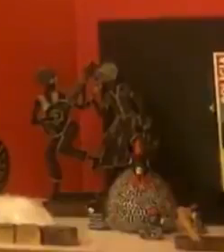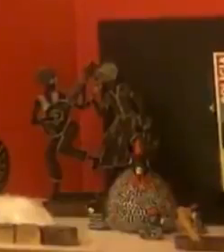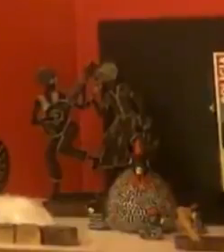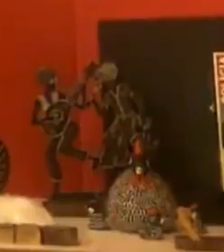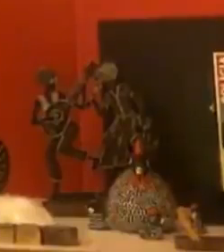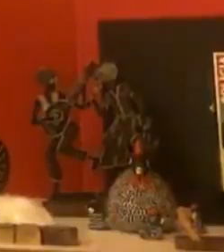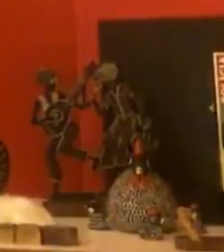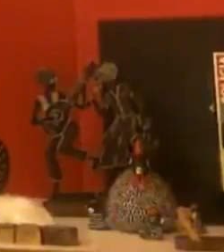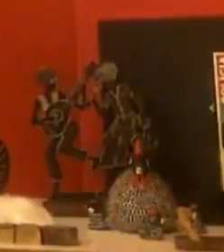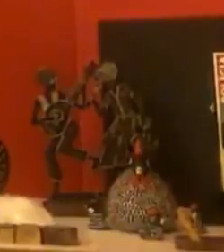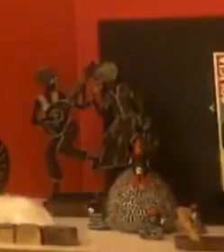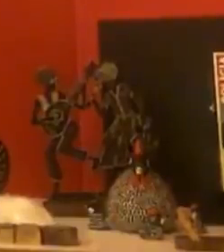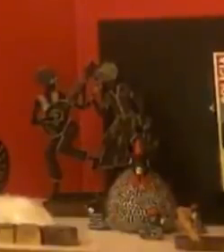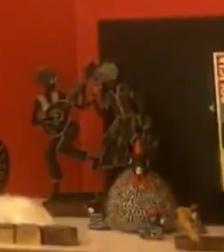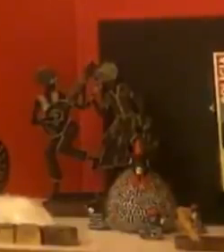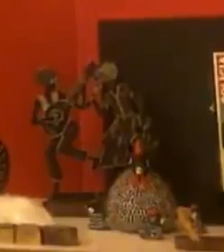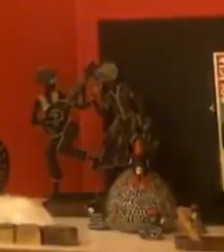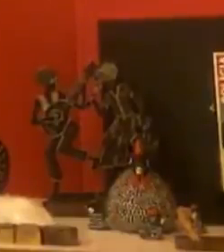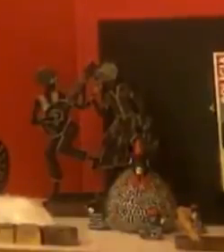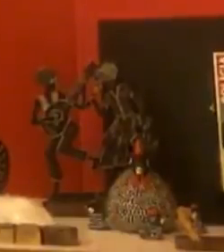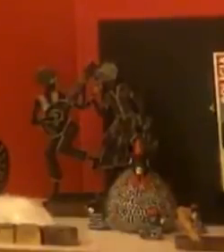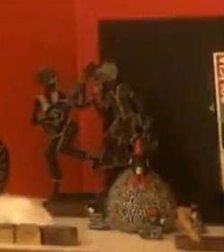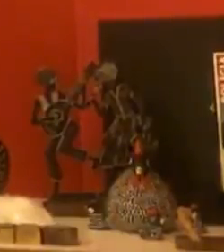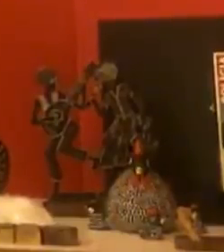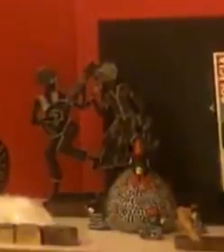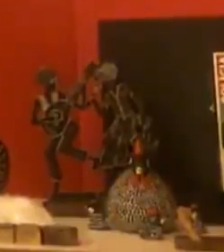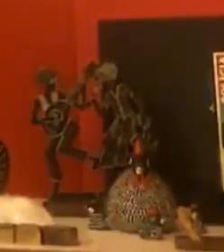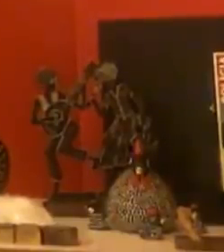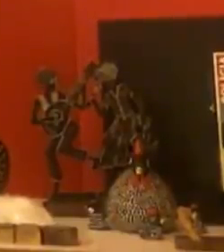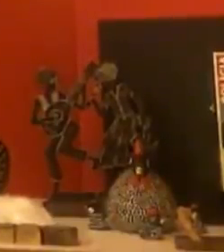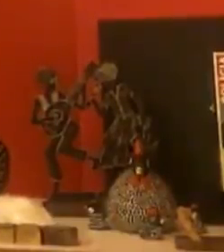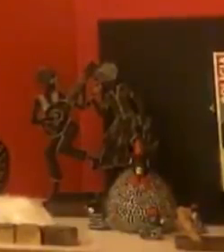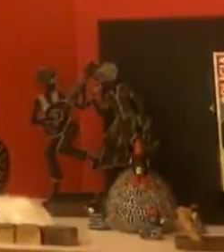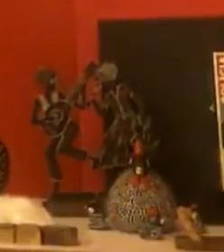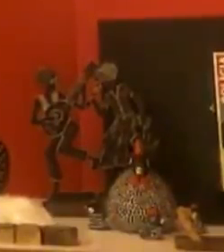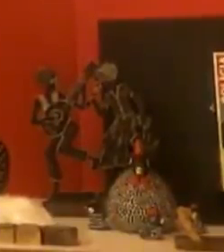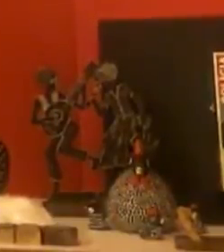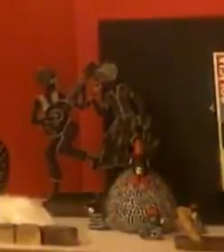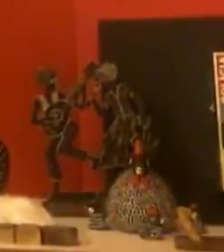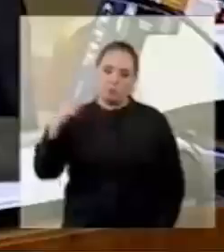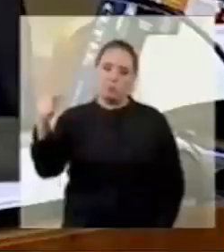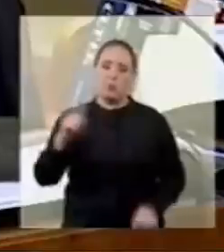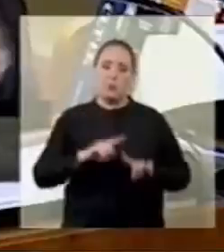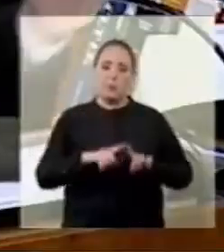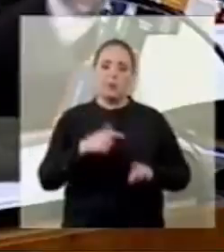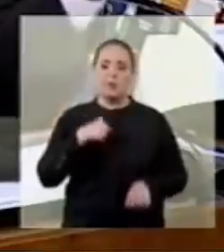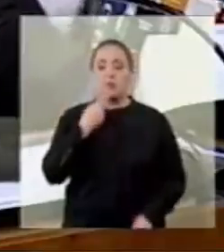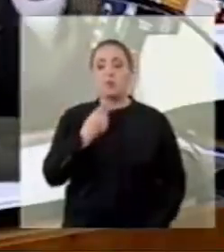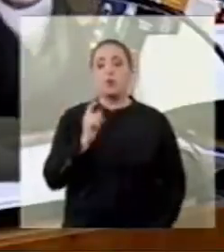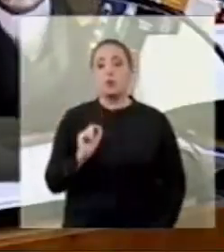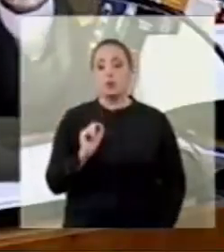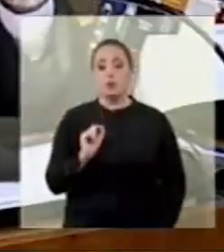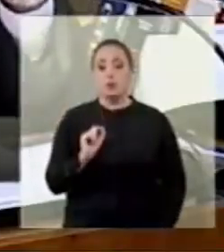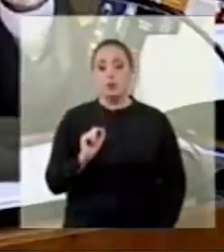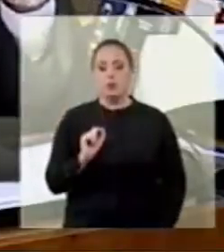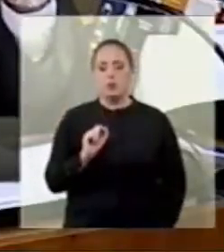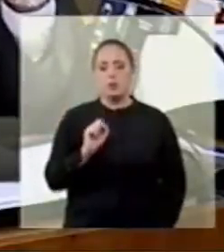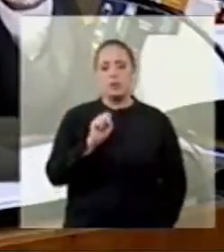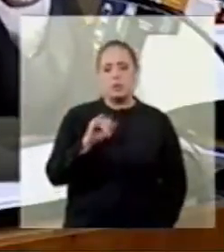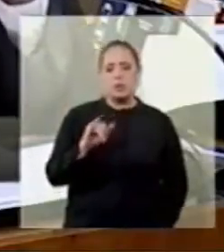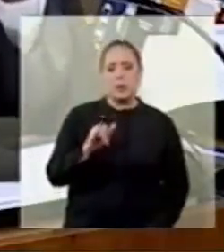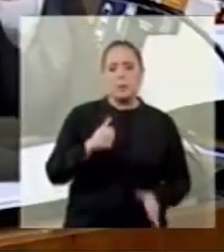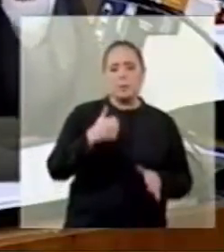Fundação Getúlio Vargas, que foi repetido no voto do ministro Alexandre de Moraes. Que seja no primeiro